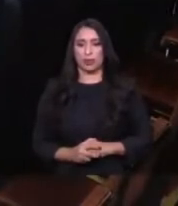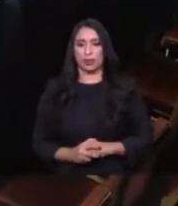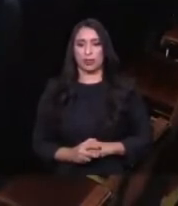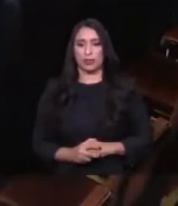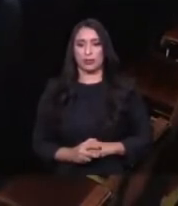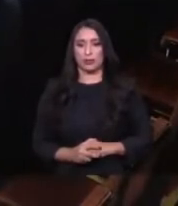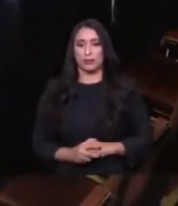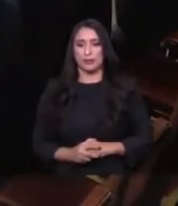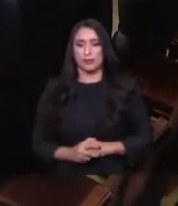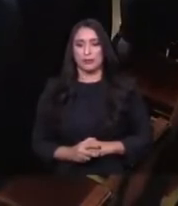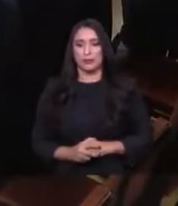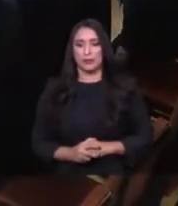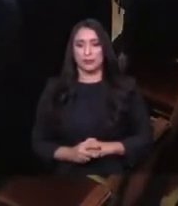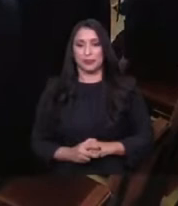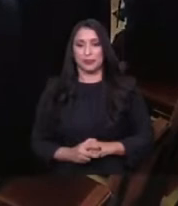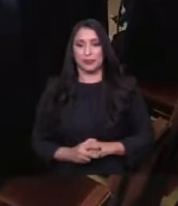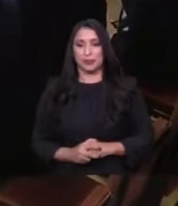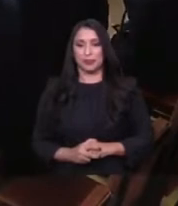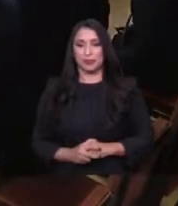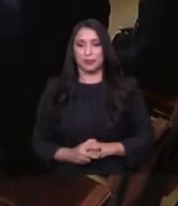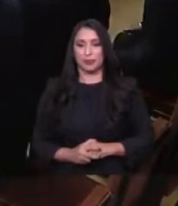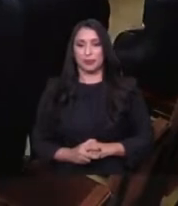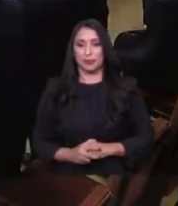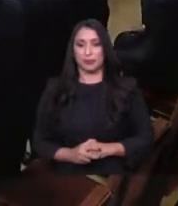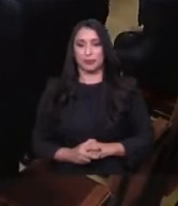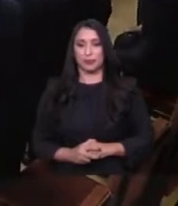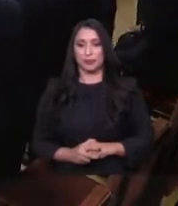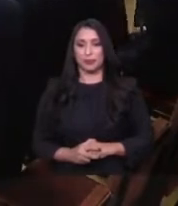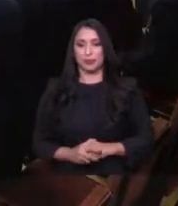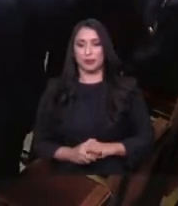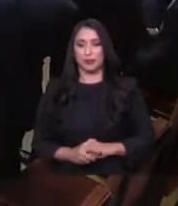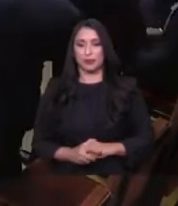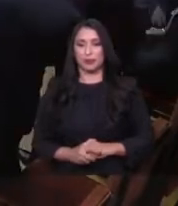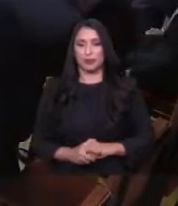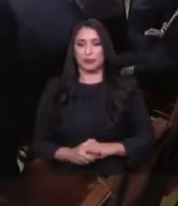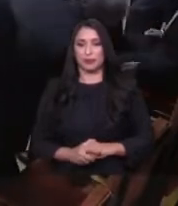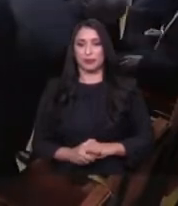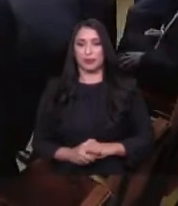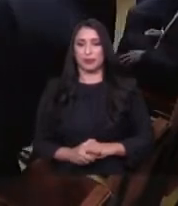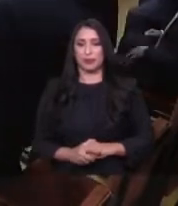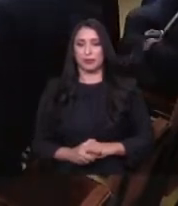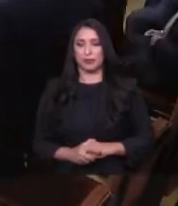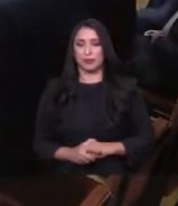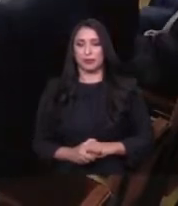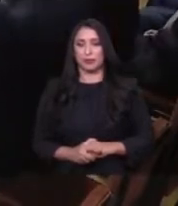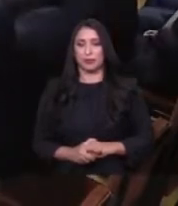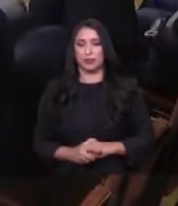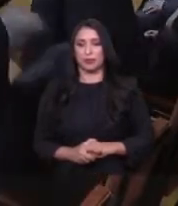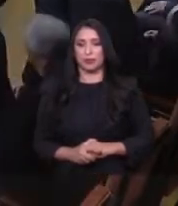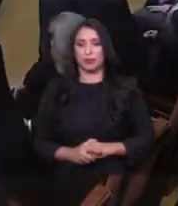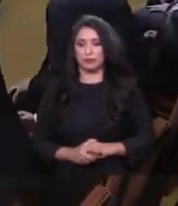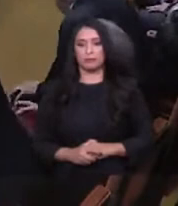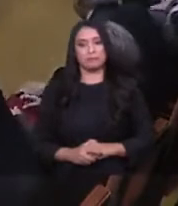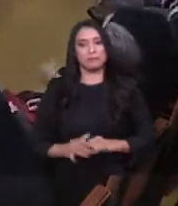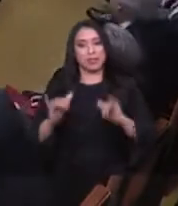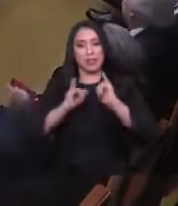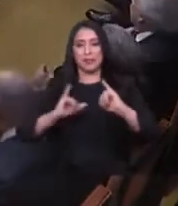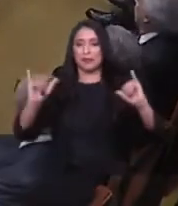da sessão lá dos prêmios Tribunal Federal se a gente tiver você coloca aí para conseguir acompanhar